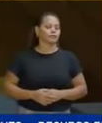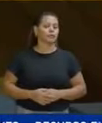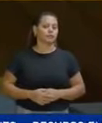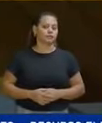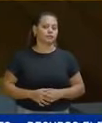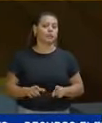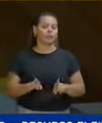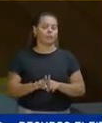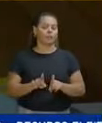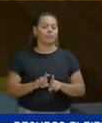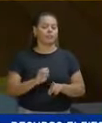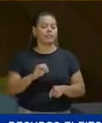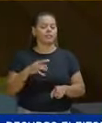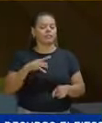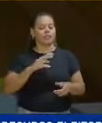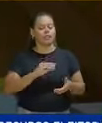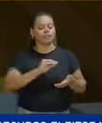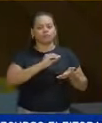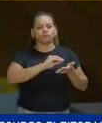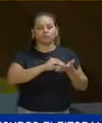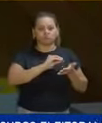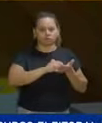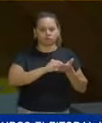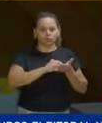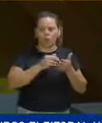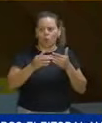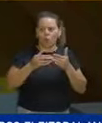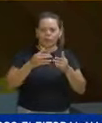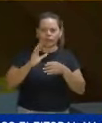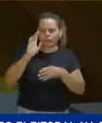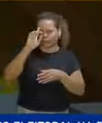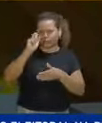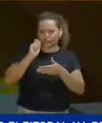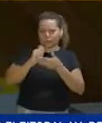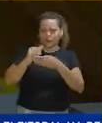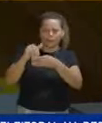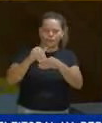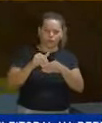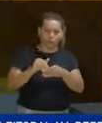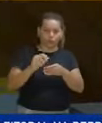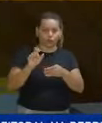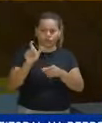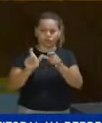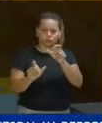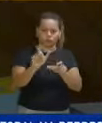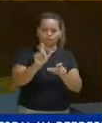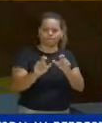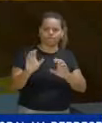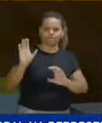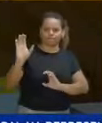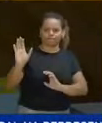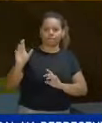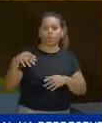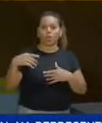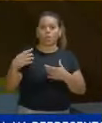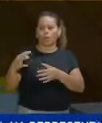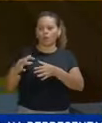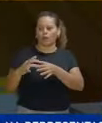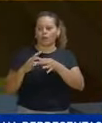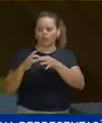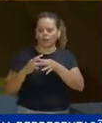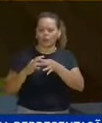de qualquer pedido explícito de voto pelo então pré-candidato. Assim como a publicidade, ela não foi vinculada por qualquer